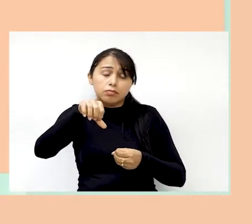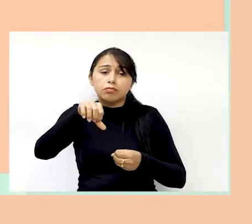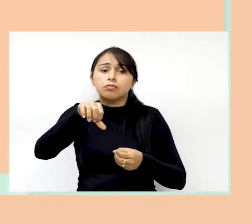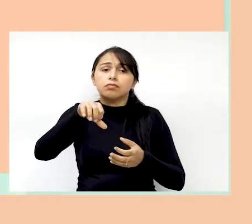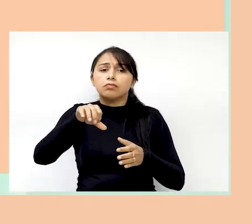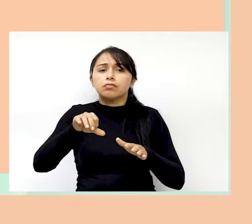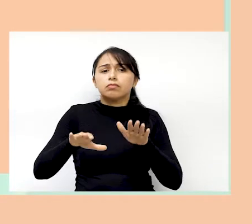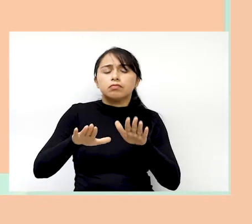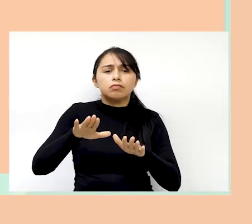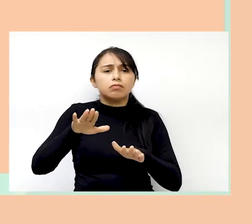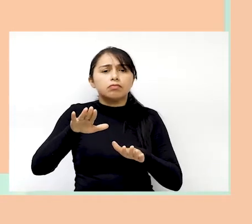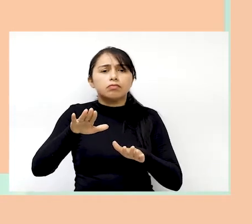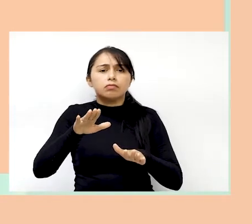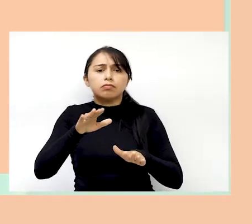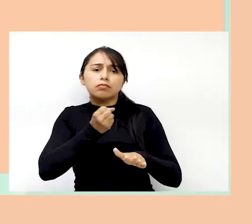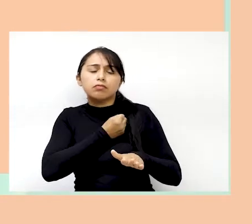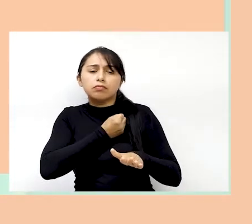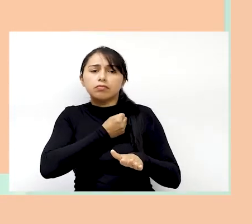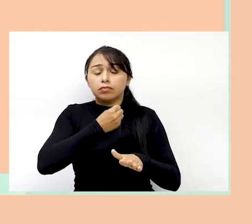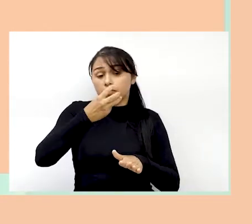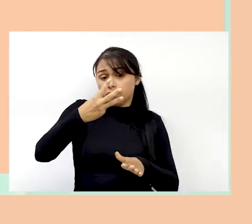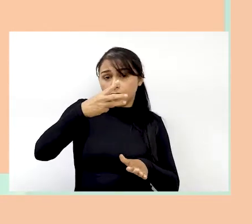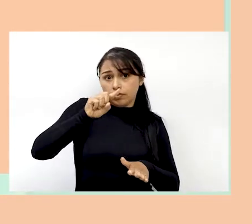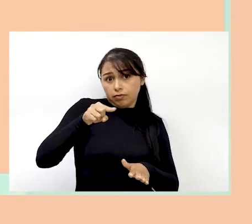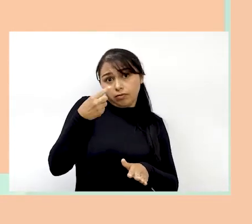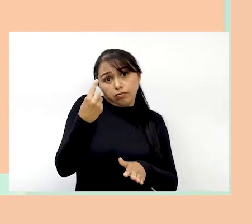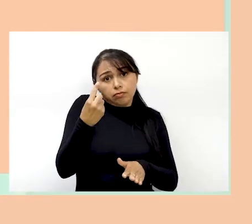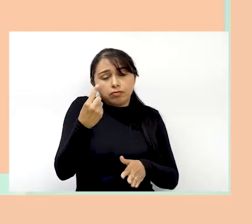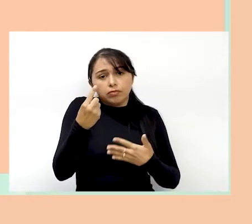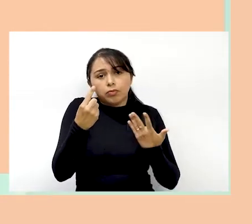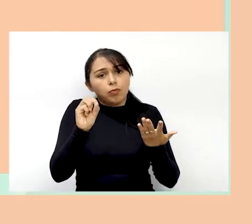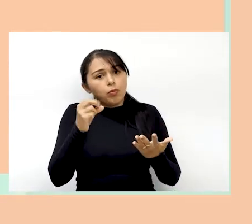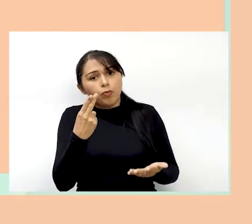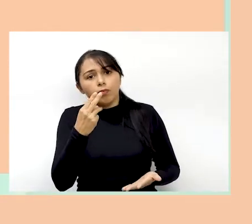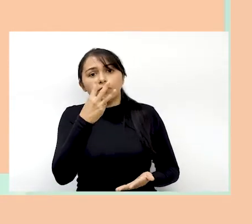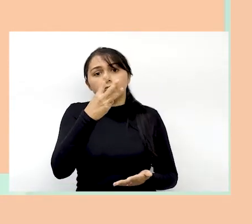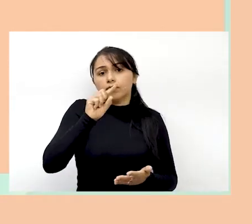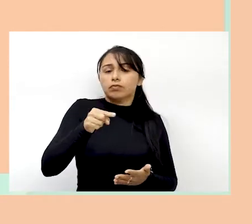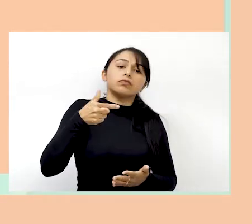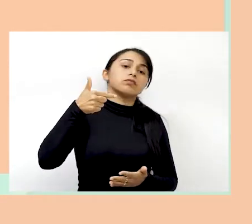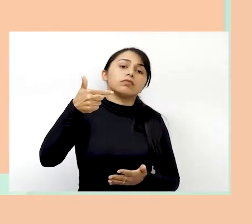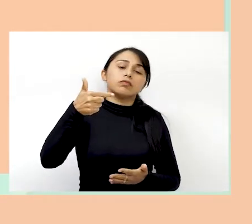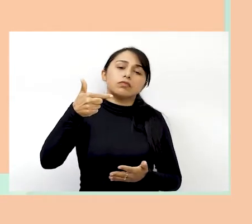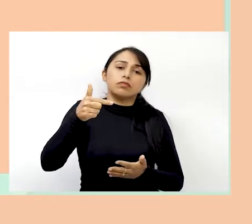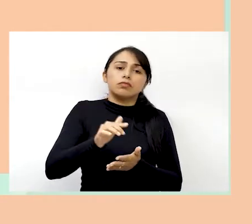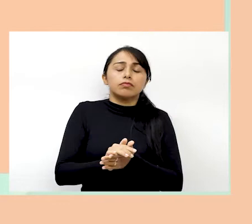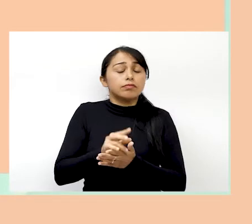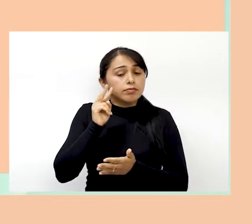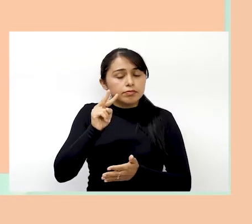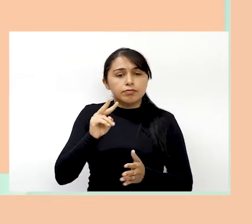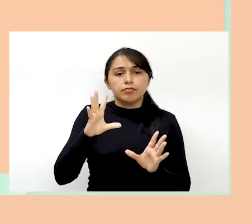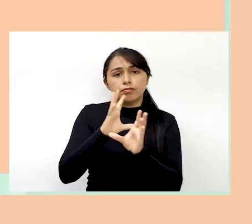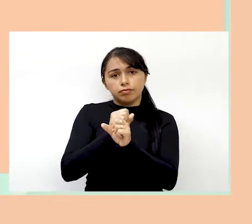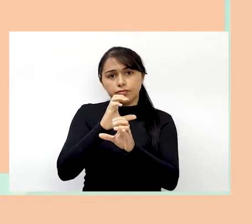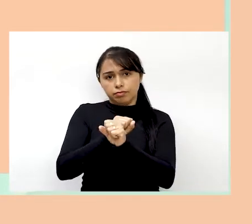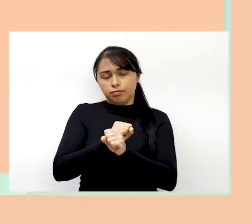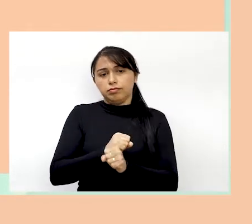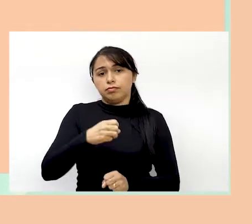um 3,1, um 3,2. Então vamos fazer essa verificação. Fazer